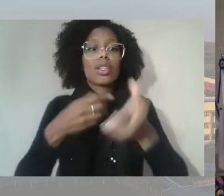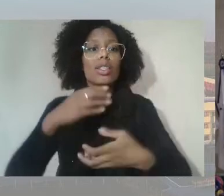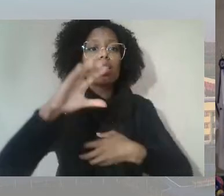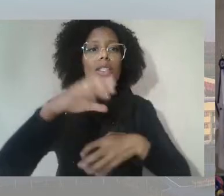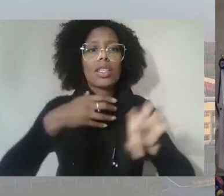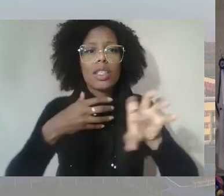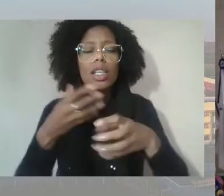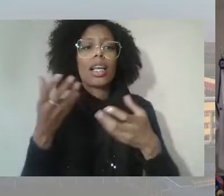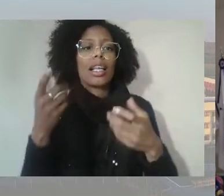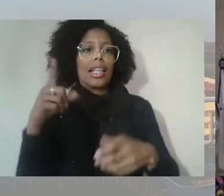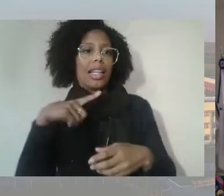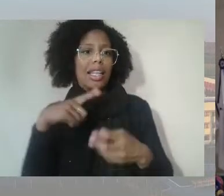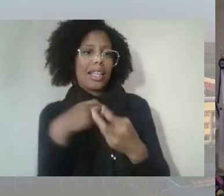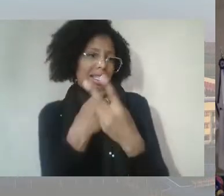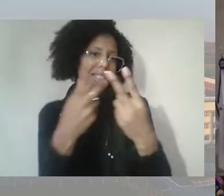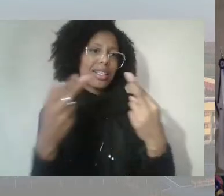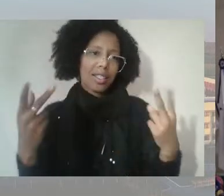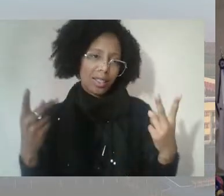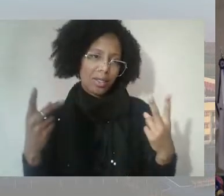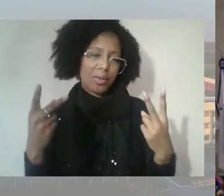colocadas.